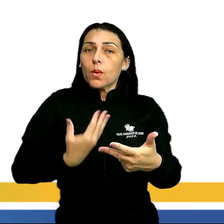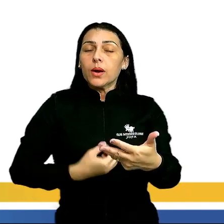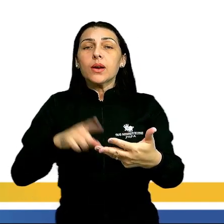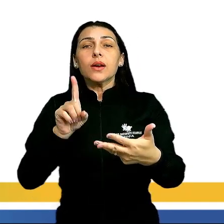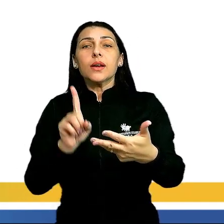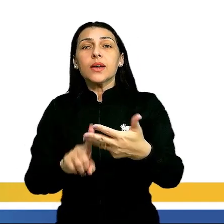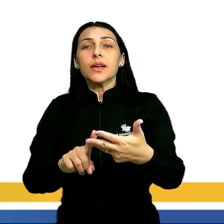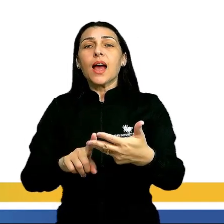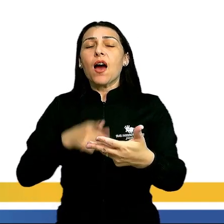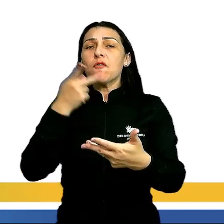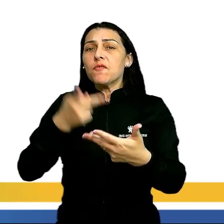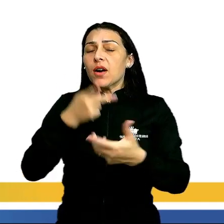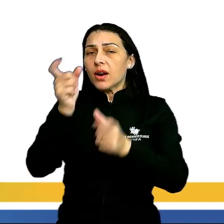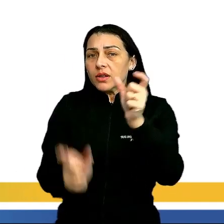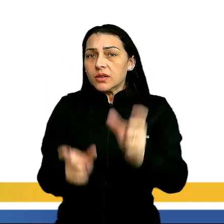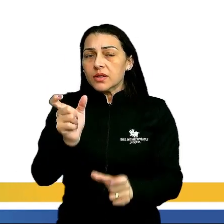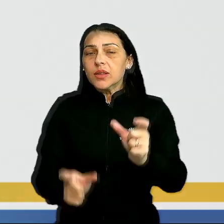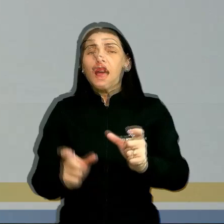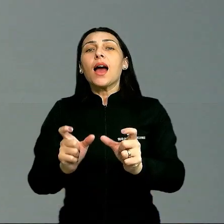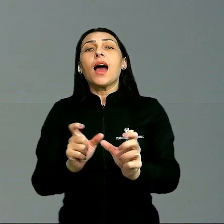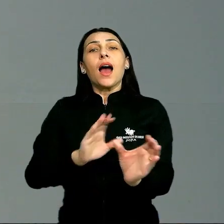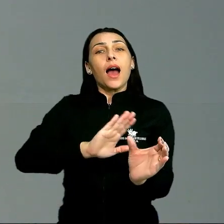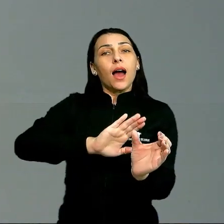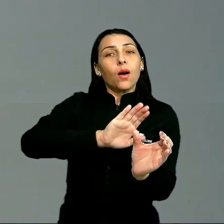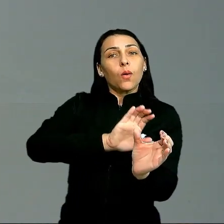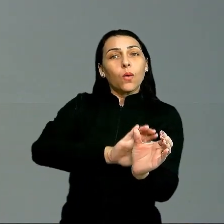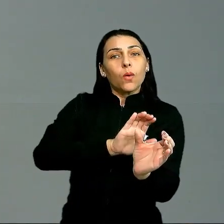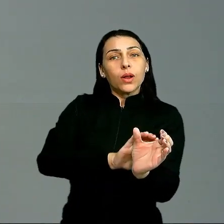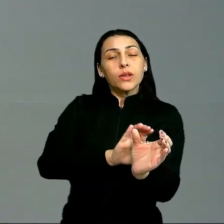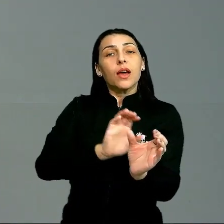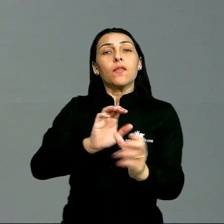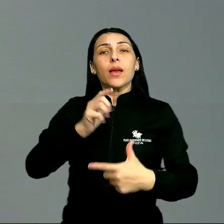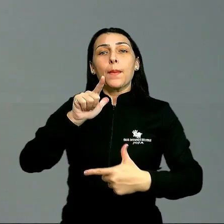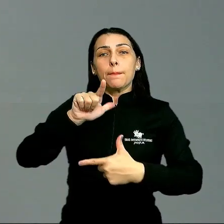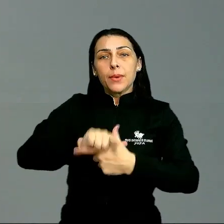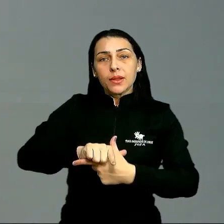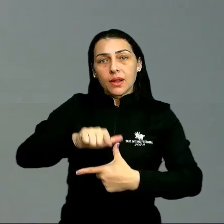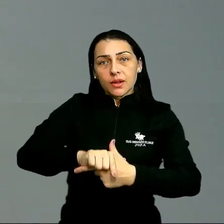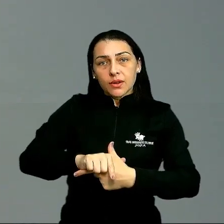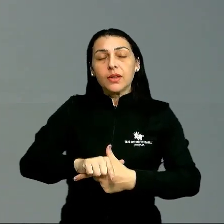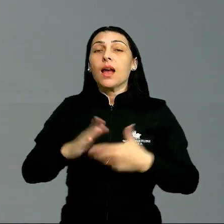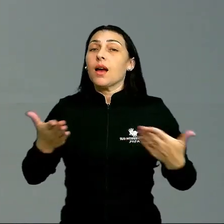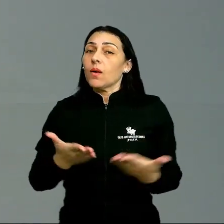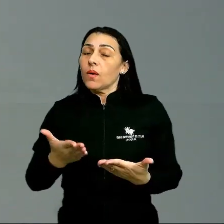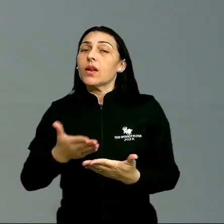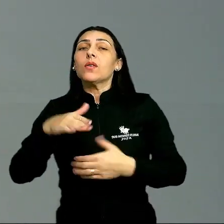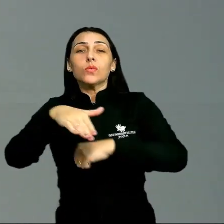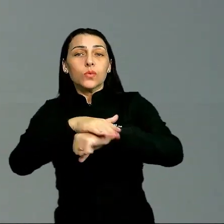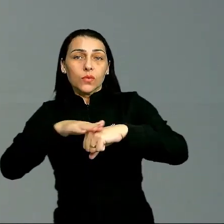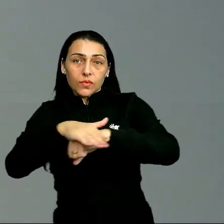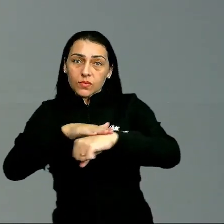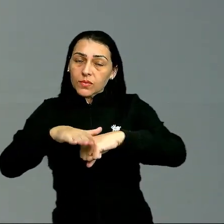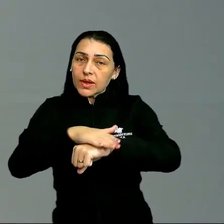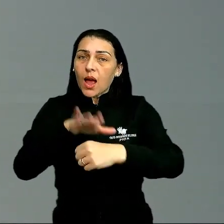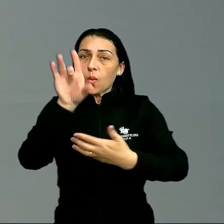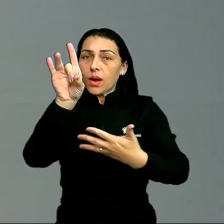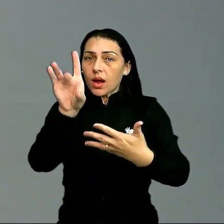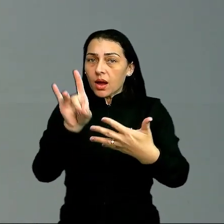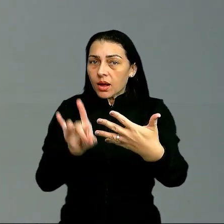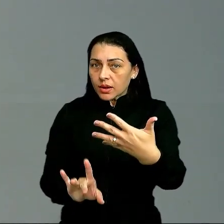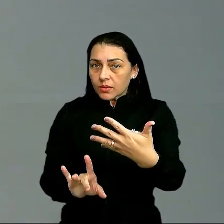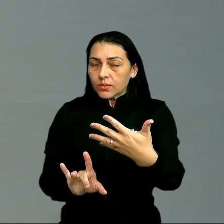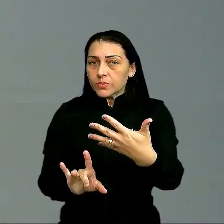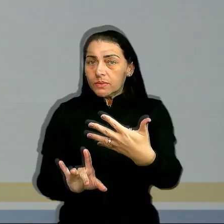poética, a fática, a conativa e a metalinguística. E agora nós iremos conversar sobre cada